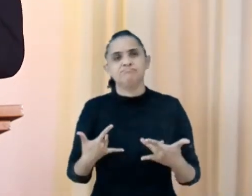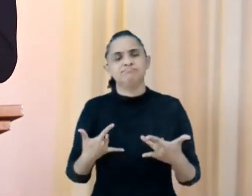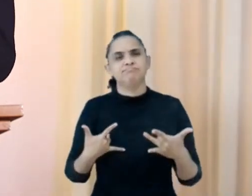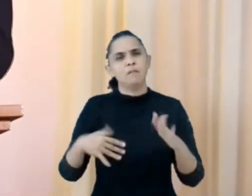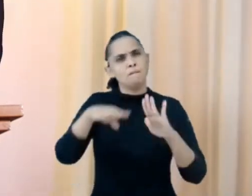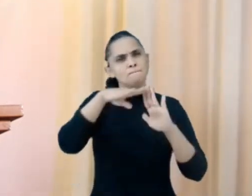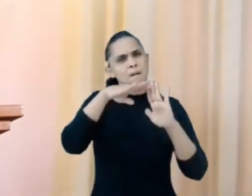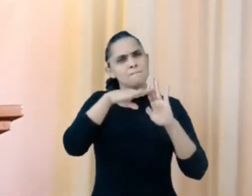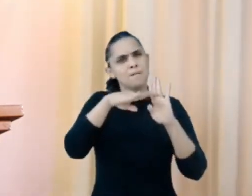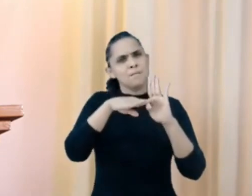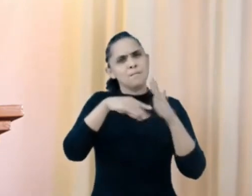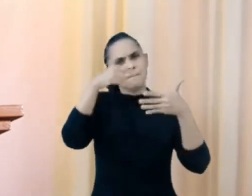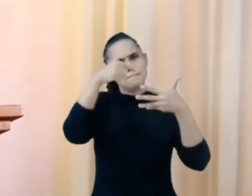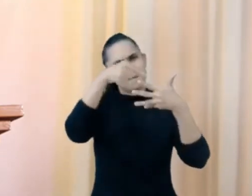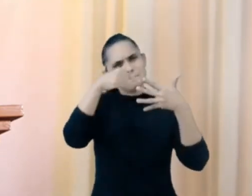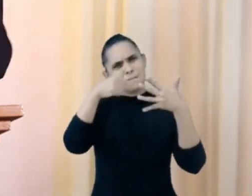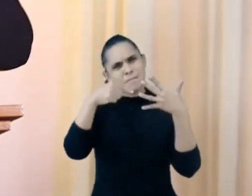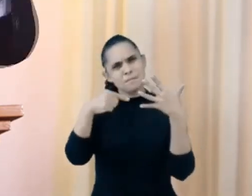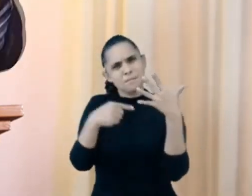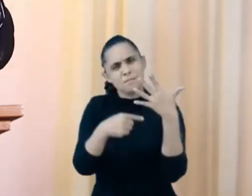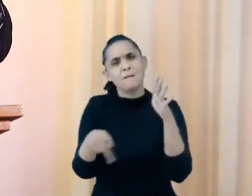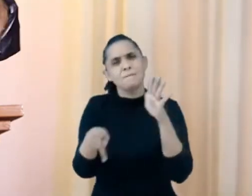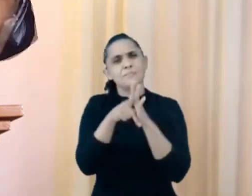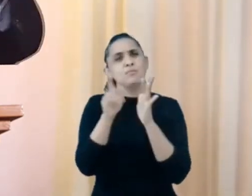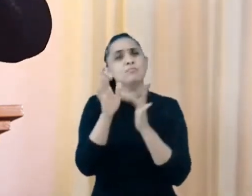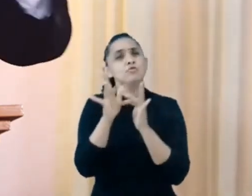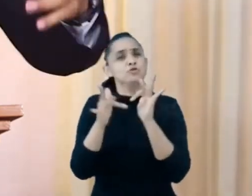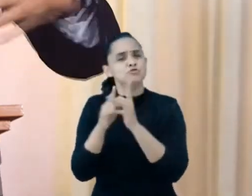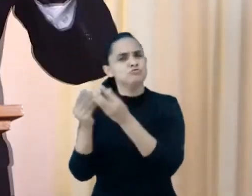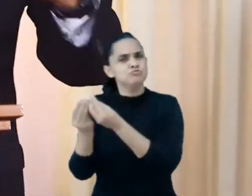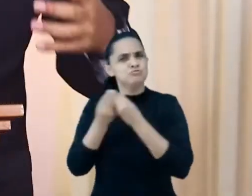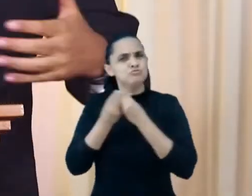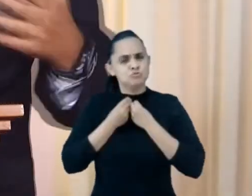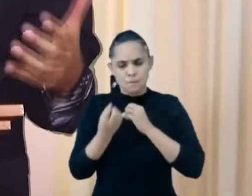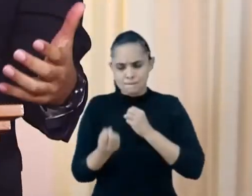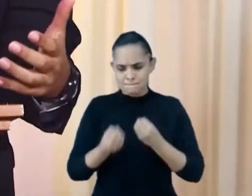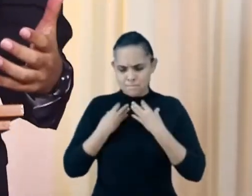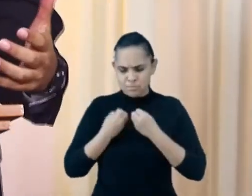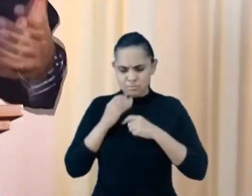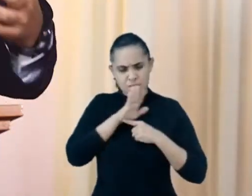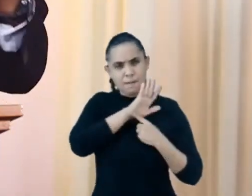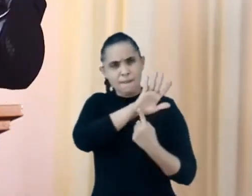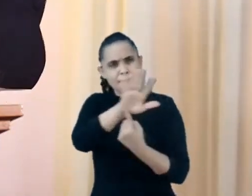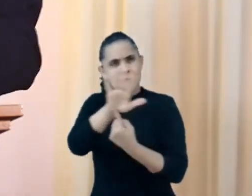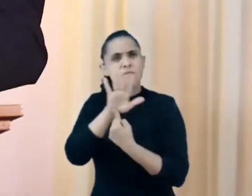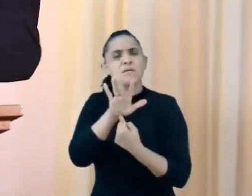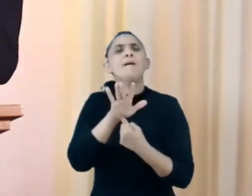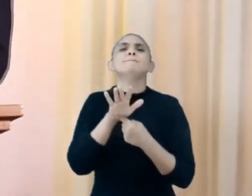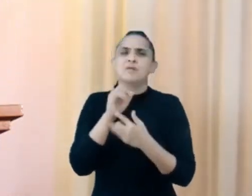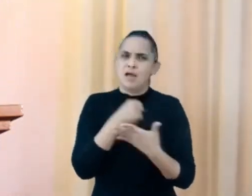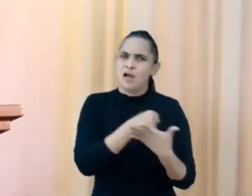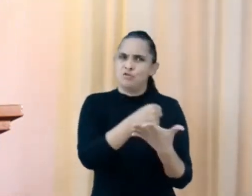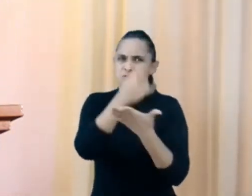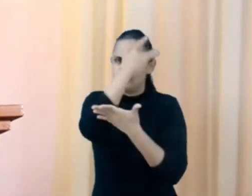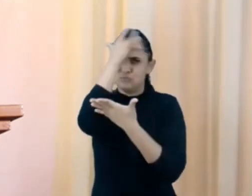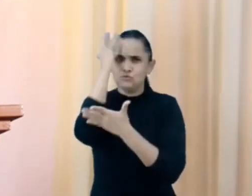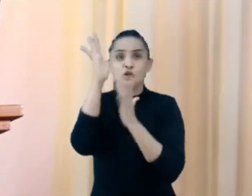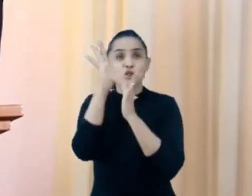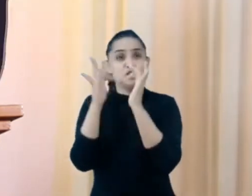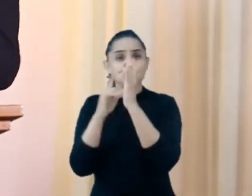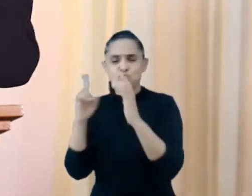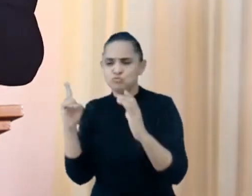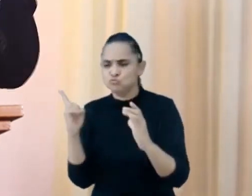verdadeiro êxito ao aproximar-se do povo. O Salvador misturava-se com os homens, como uma pessoa que lhes desejava o